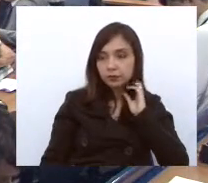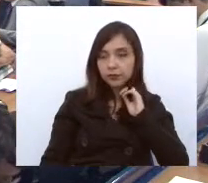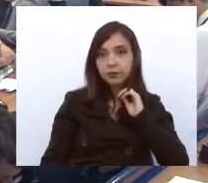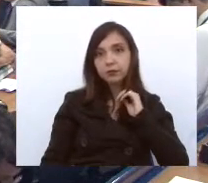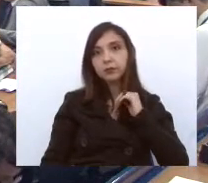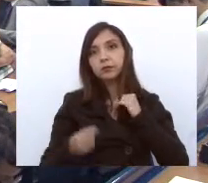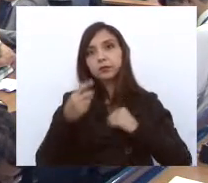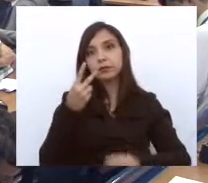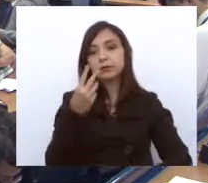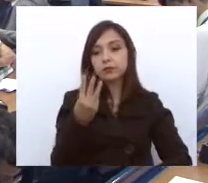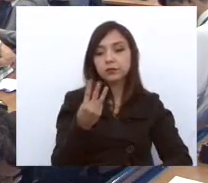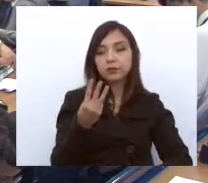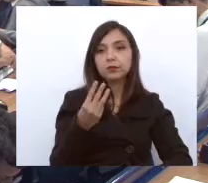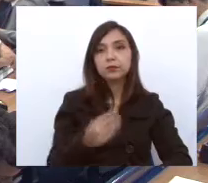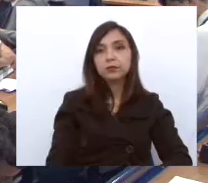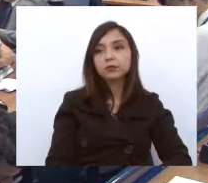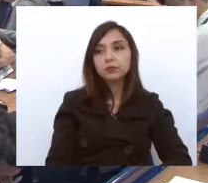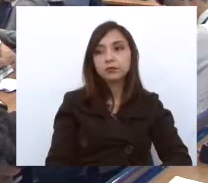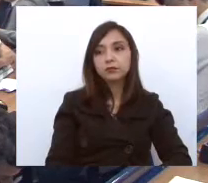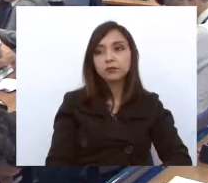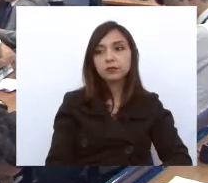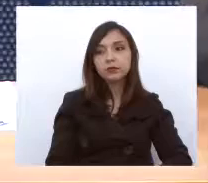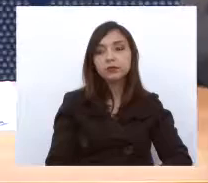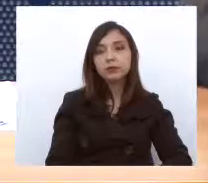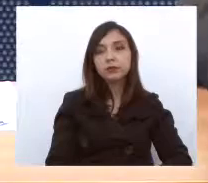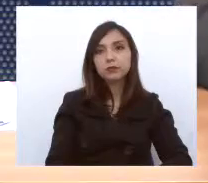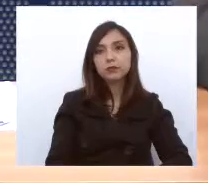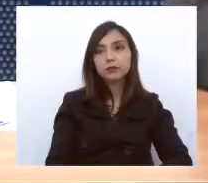Item 23, senhor secretário, para leitura.